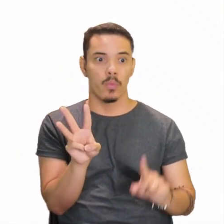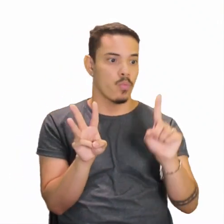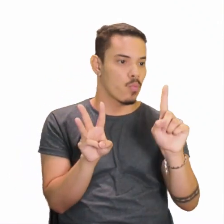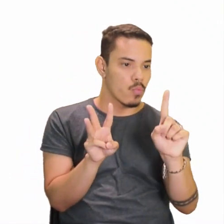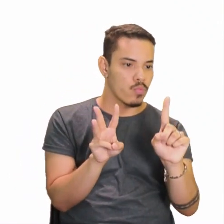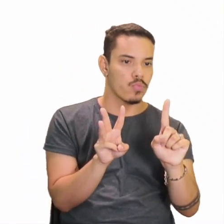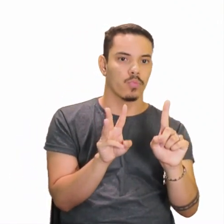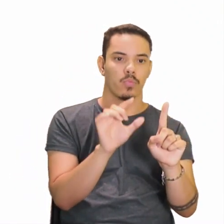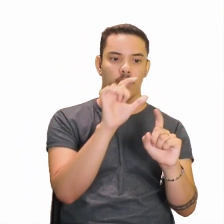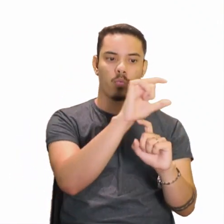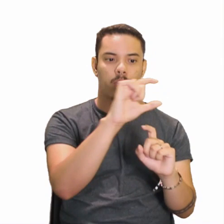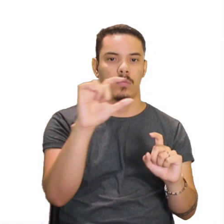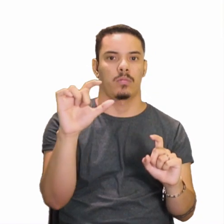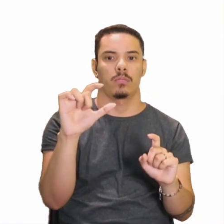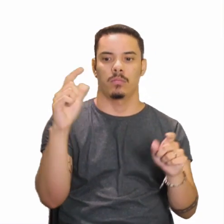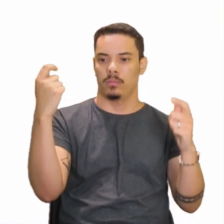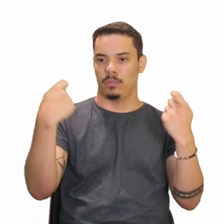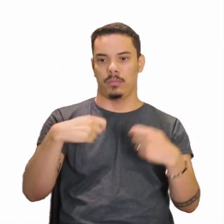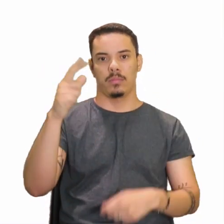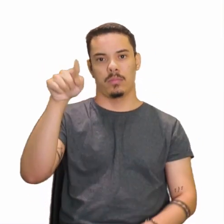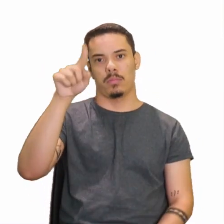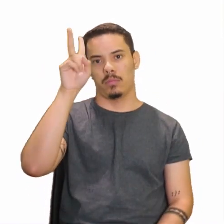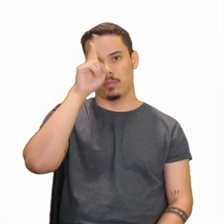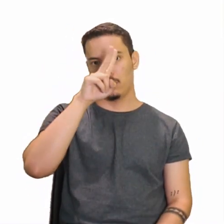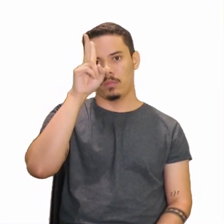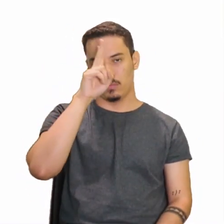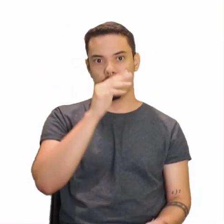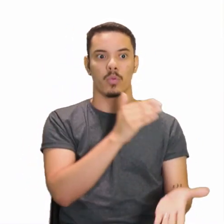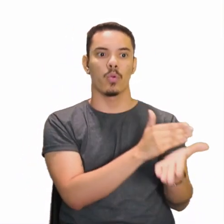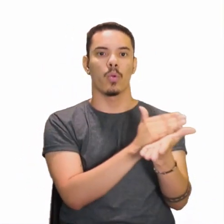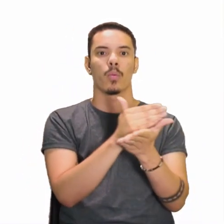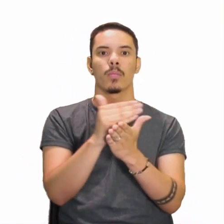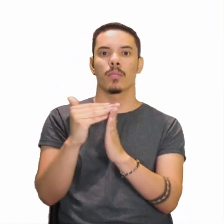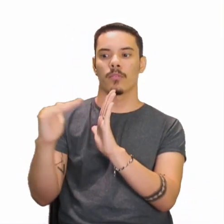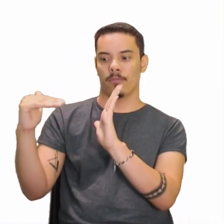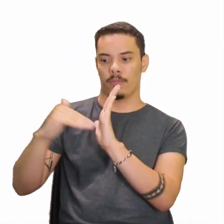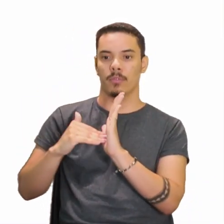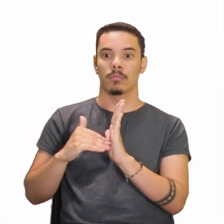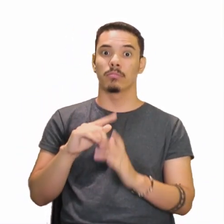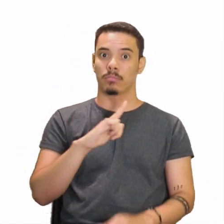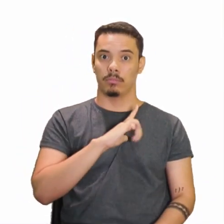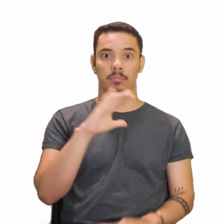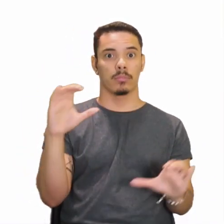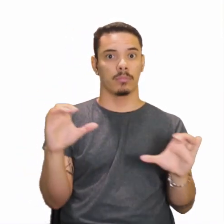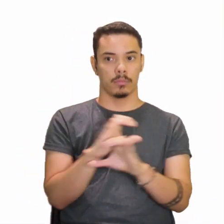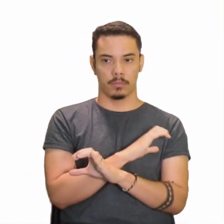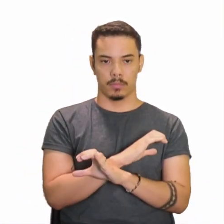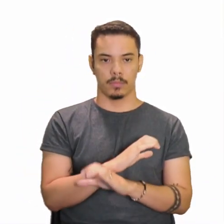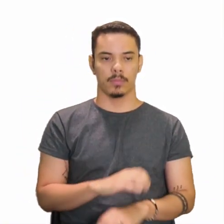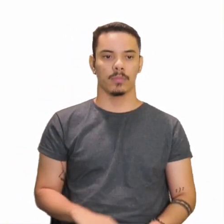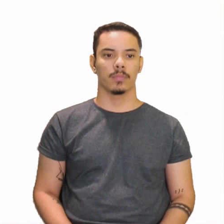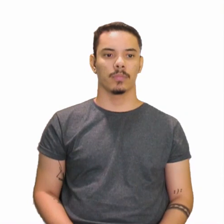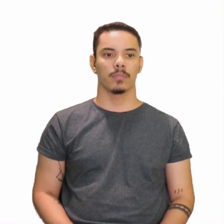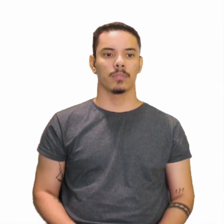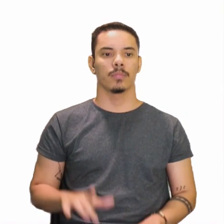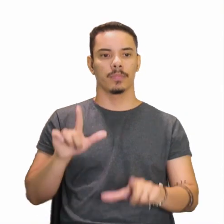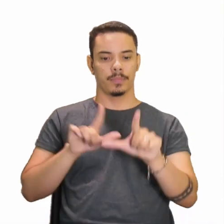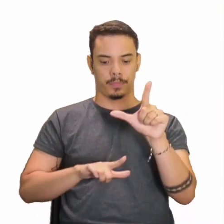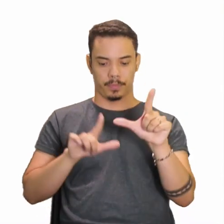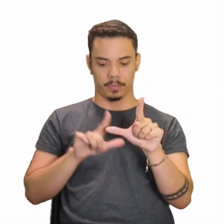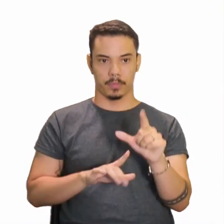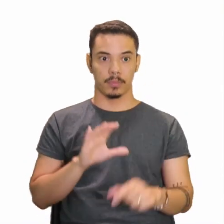seja 1 quadrinho, é uma história com começo, meio e fim, tá certo? Então, o gabarito da questão,